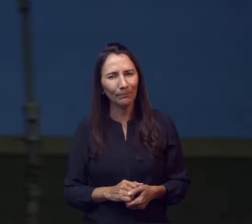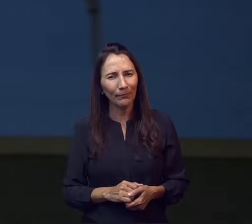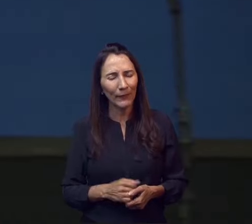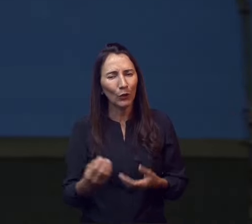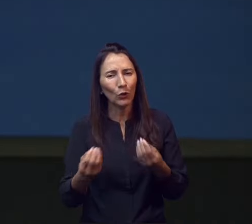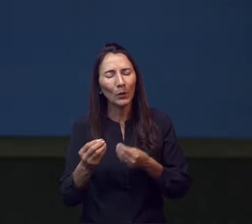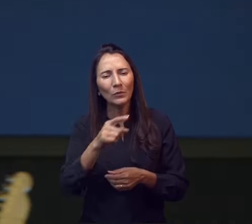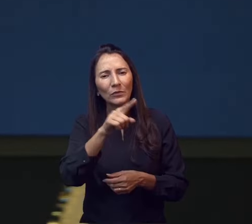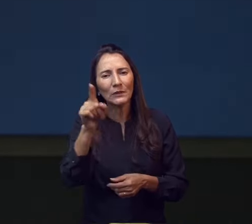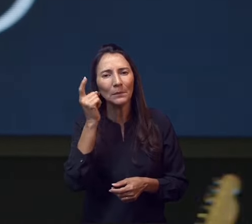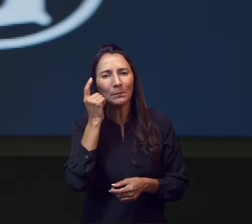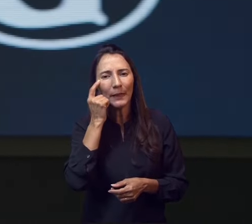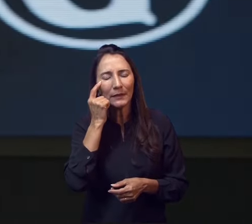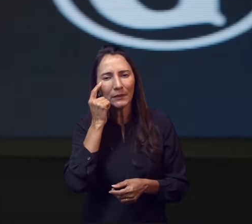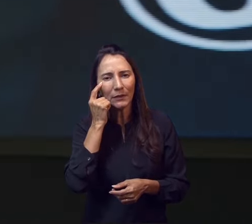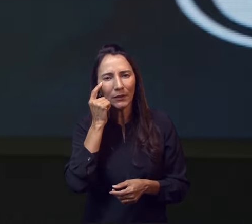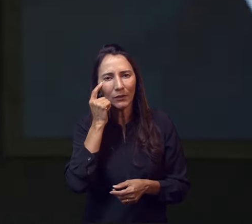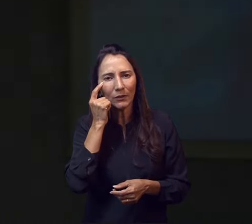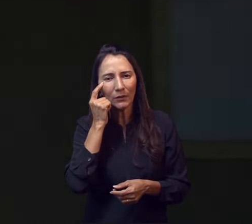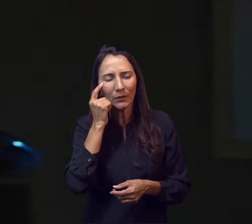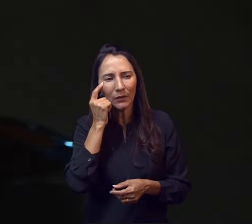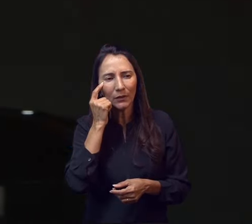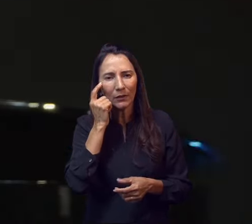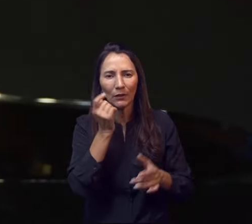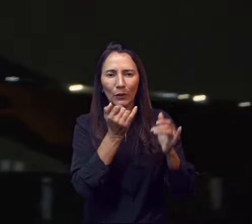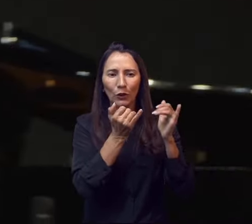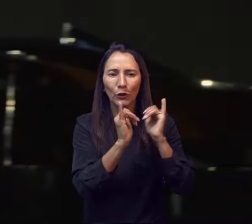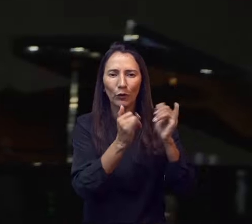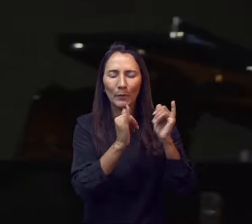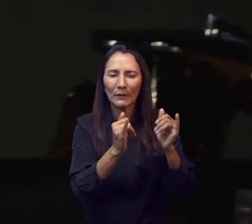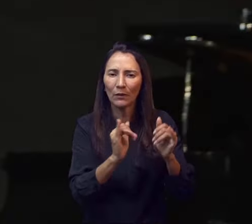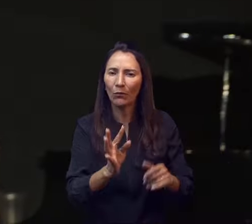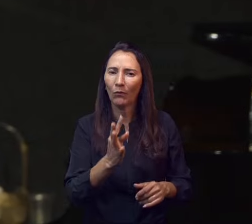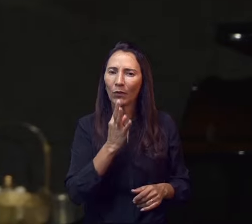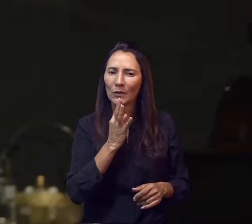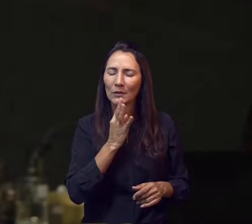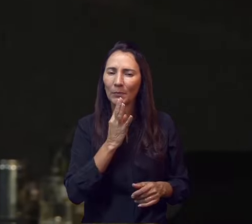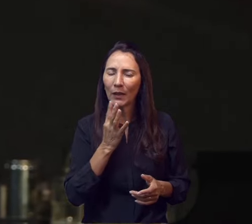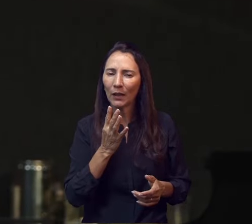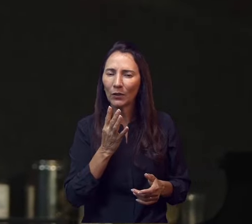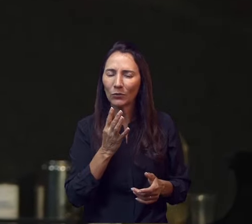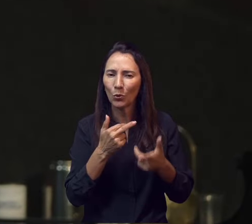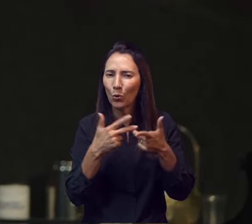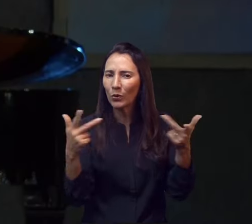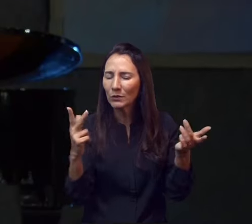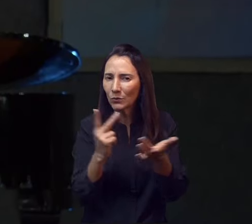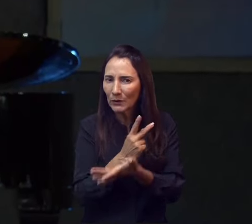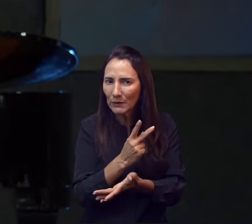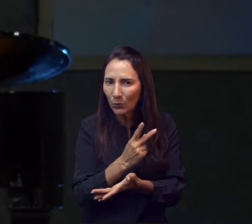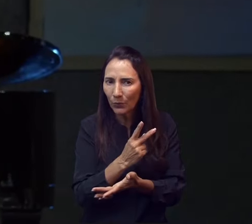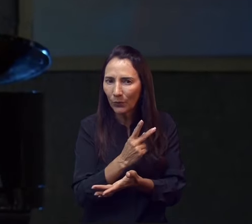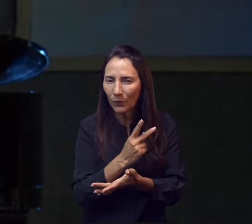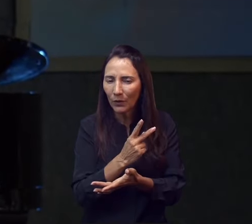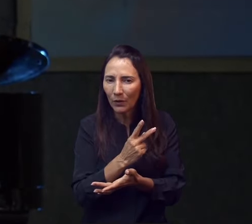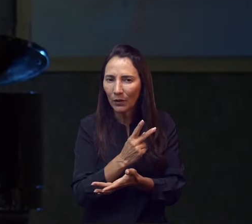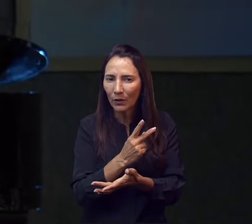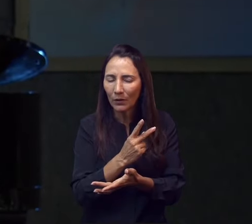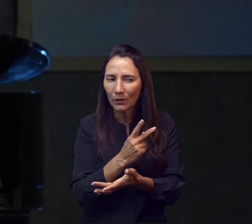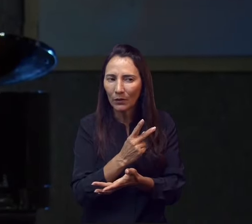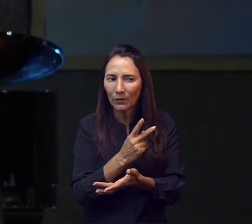combinação de fatos ou de informações ou de conhecimento isso tudo aqui vai